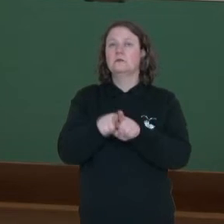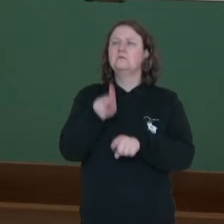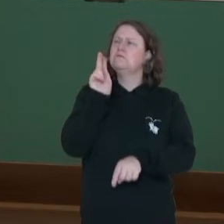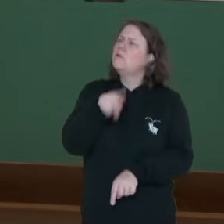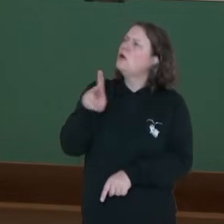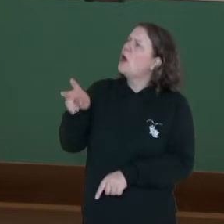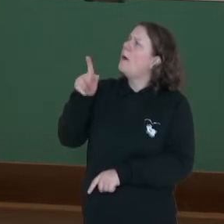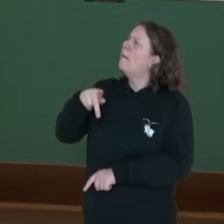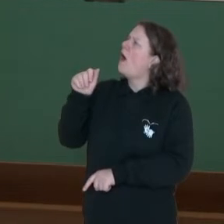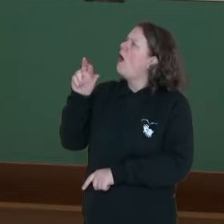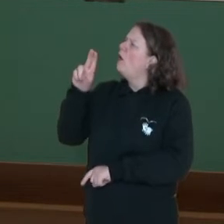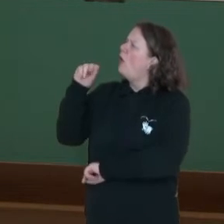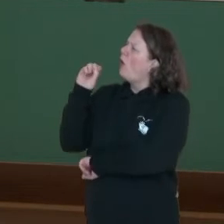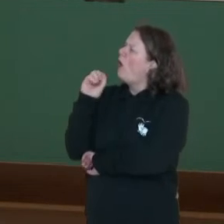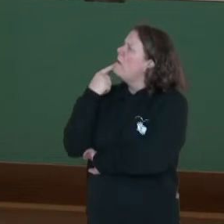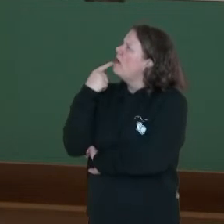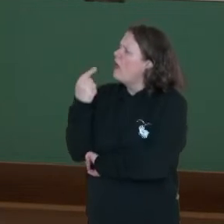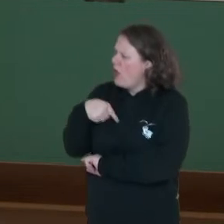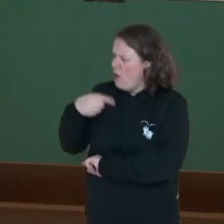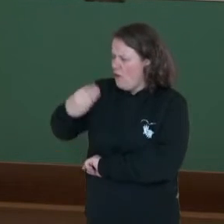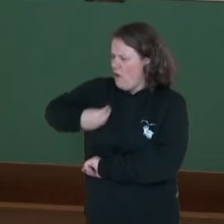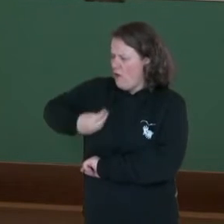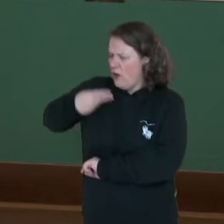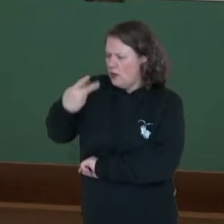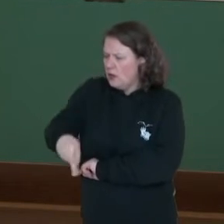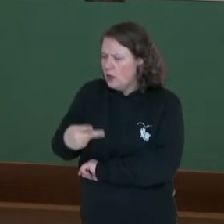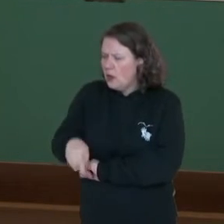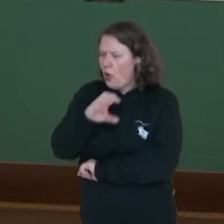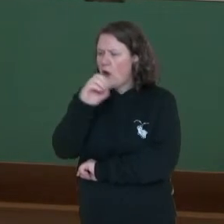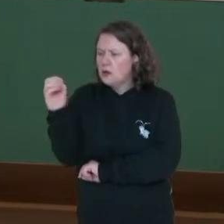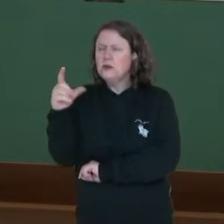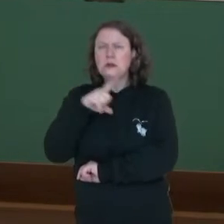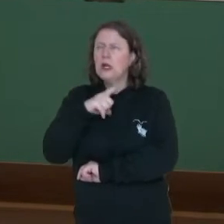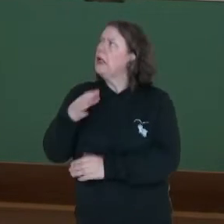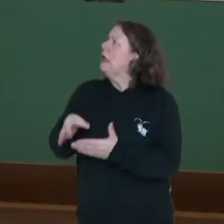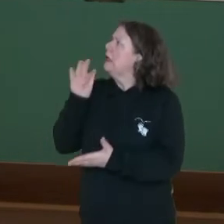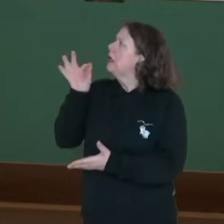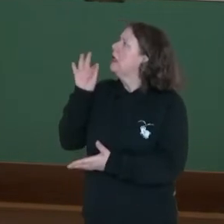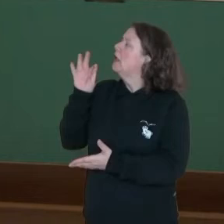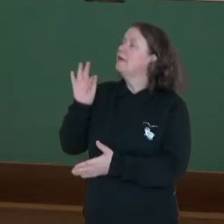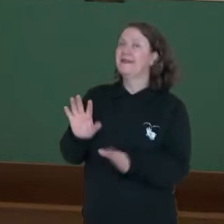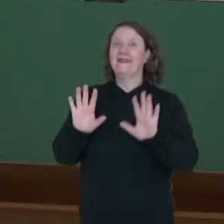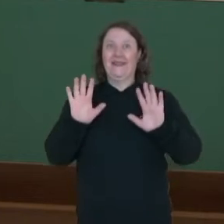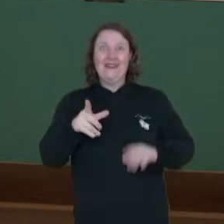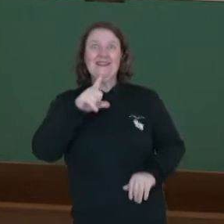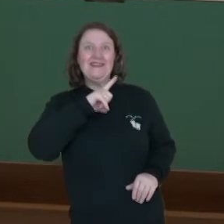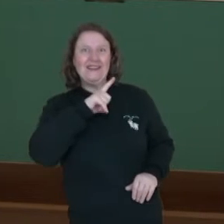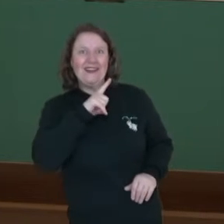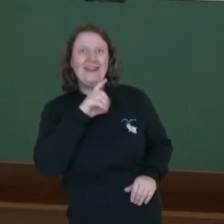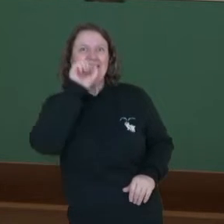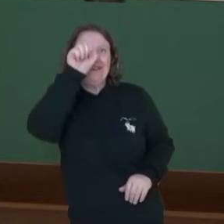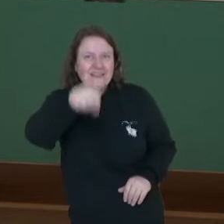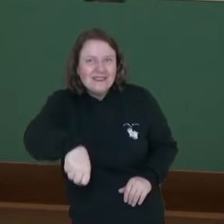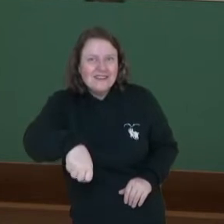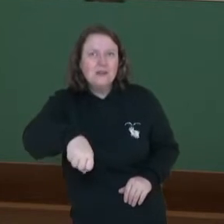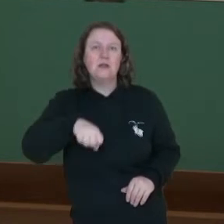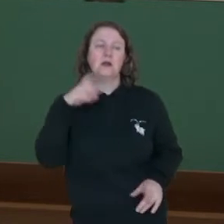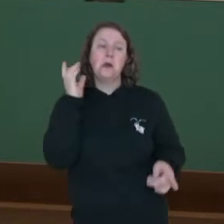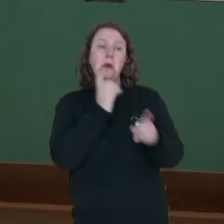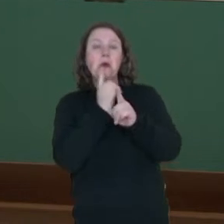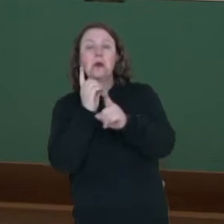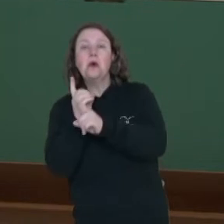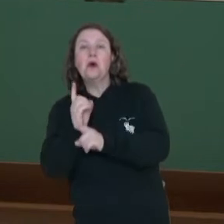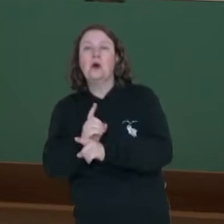moro aqui no sudoeste do estado do Paraná e nós temos café. Sim, a gente vai encontrar a plantação de café